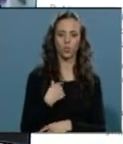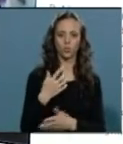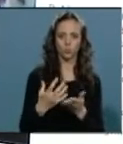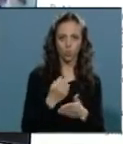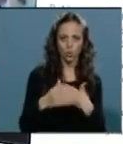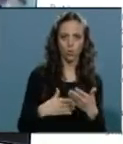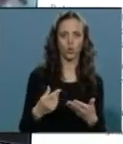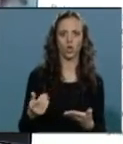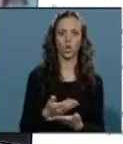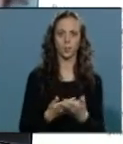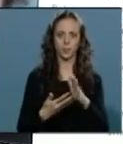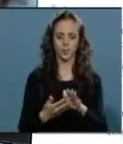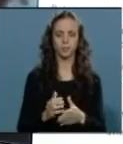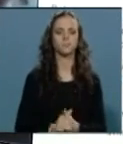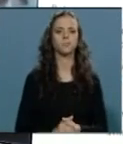retomar a nossa economia.